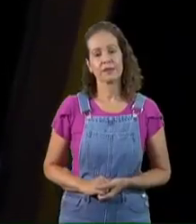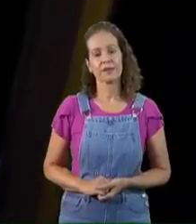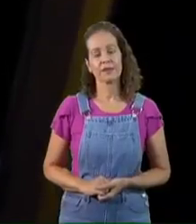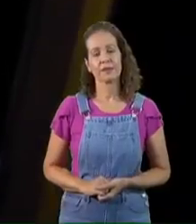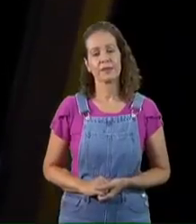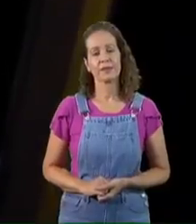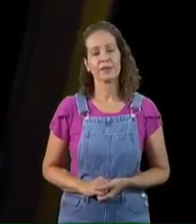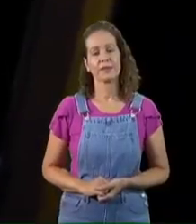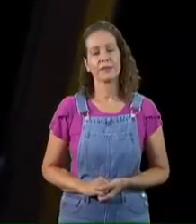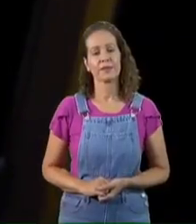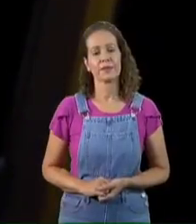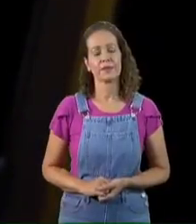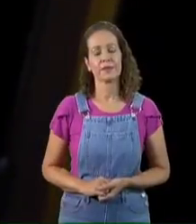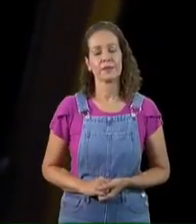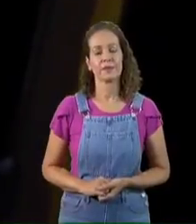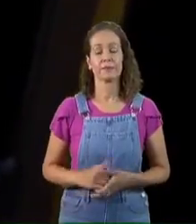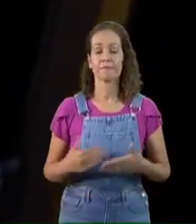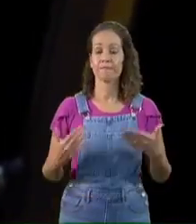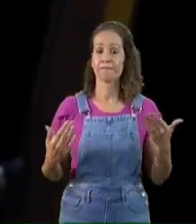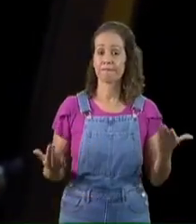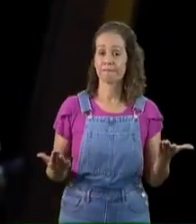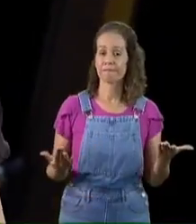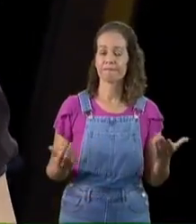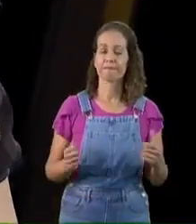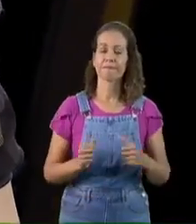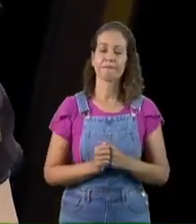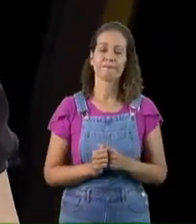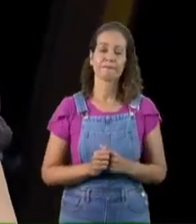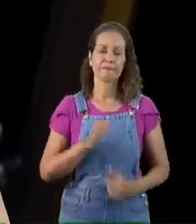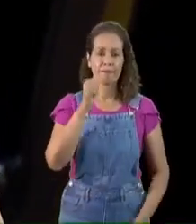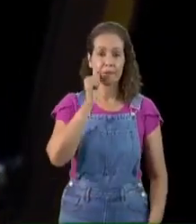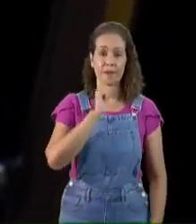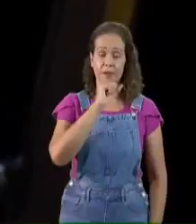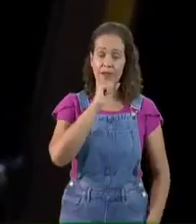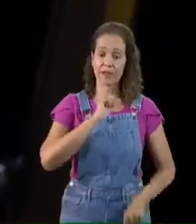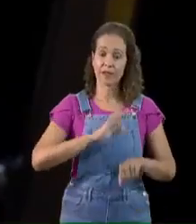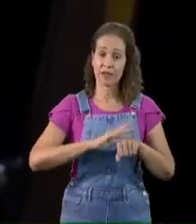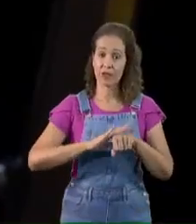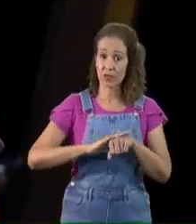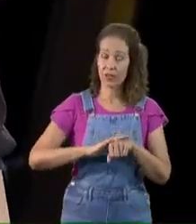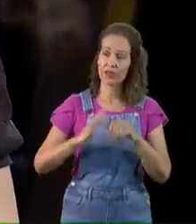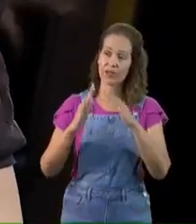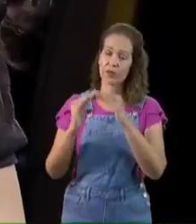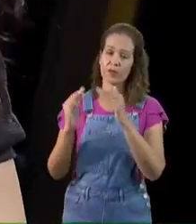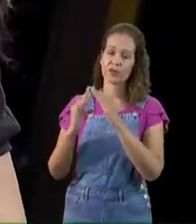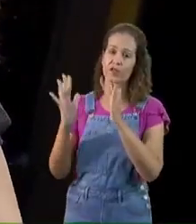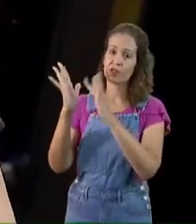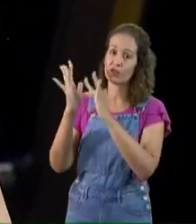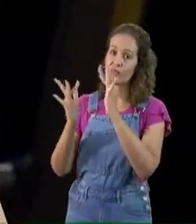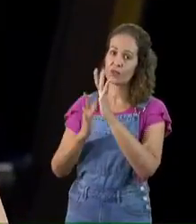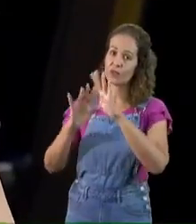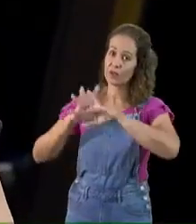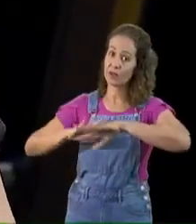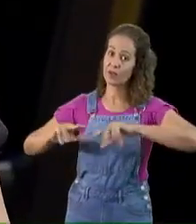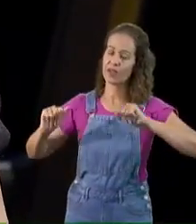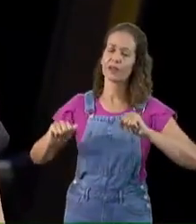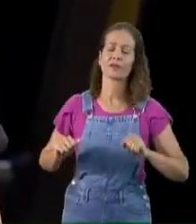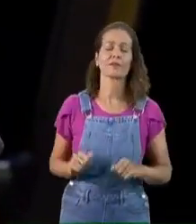doente, eu pedi pro Jesus abrir as portas e curá-la. E aí, o que